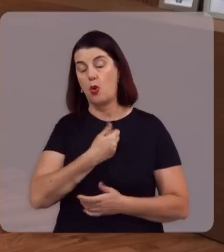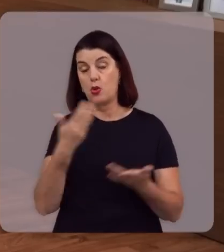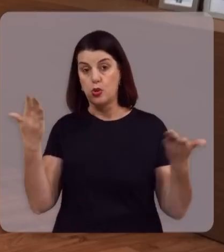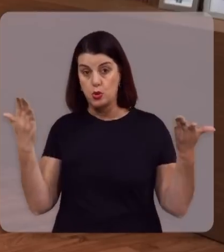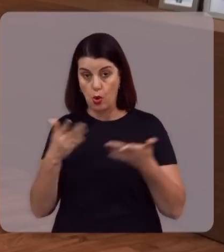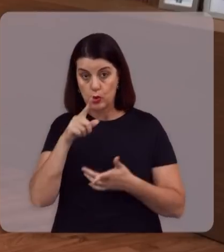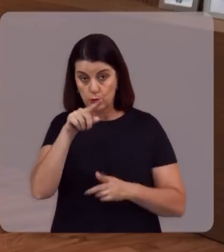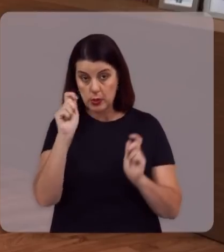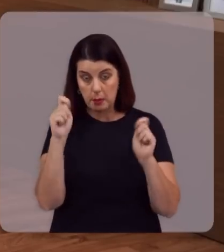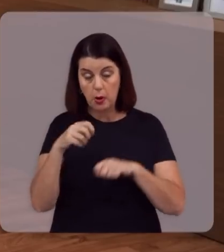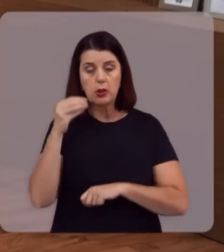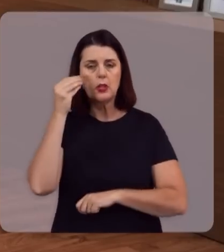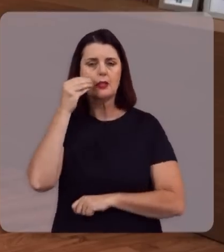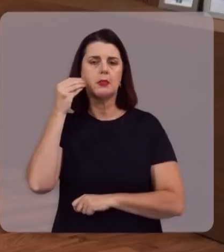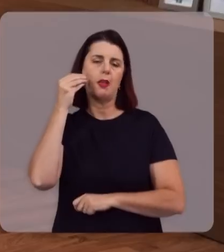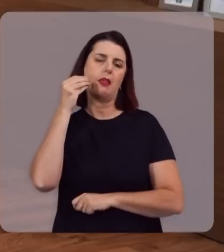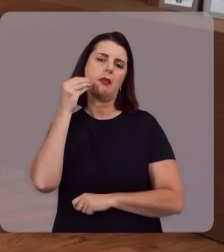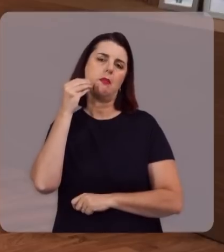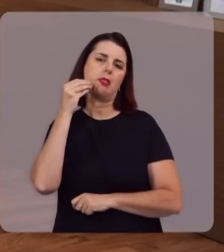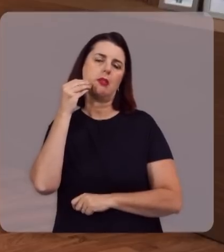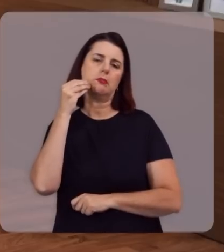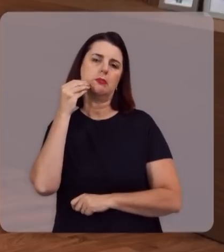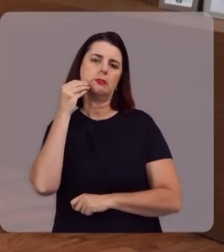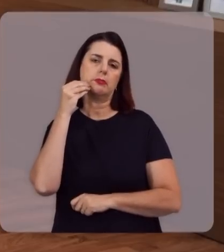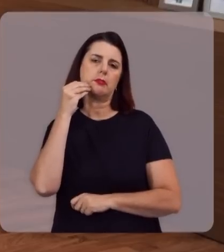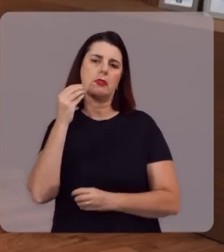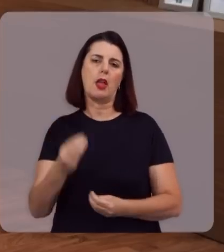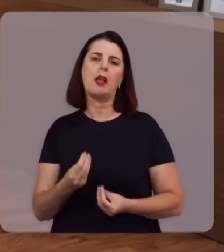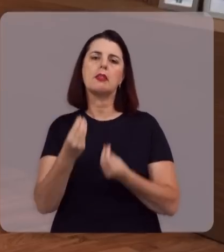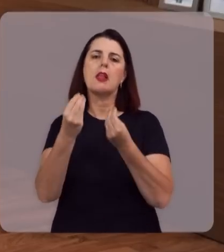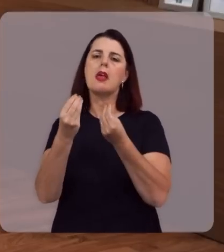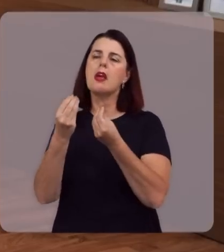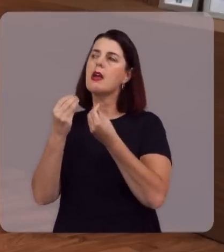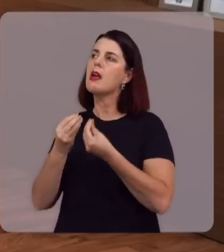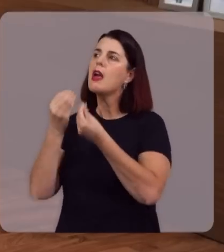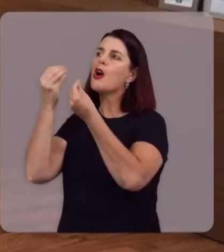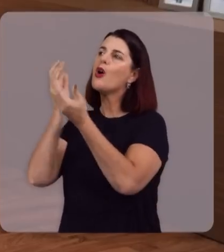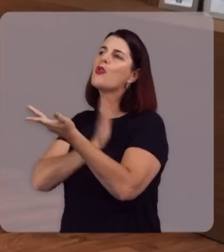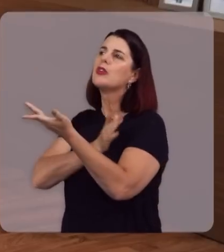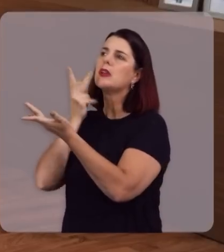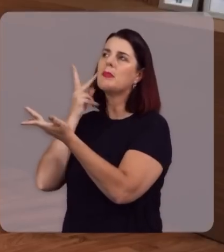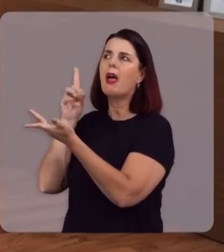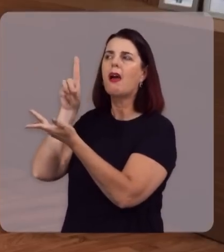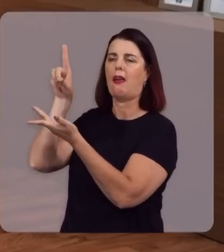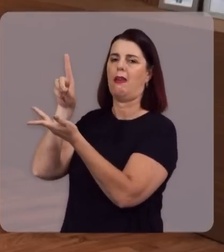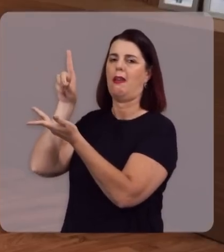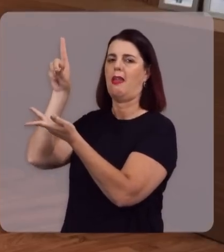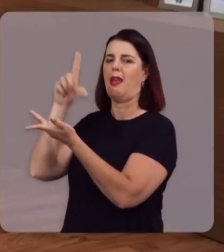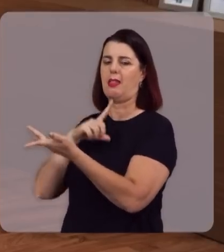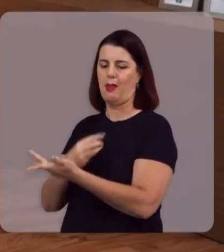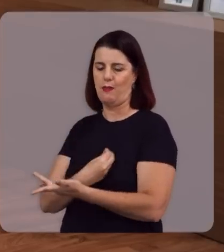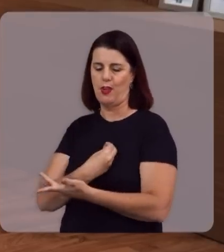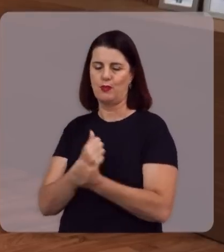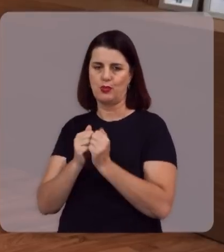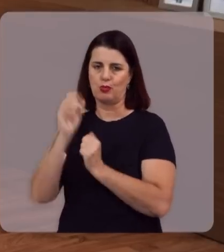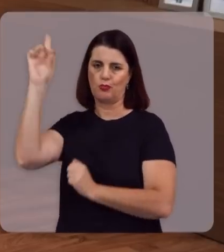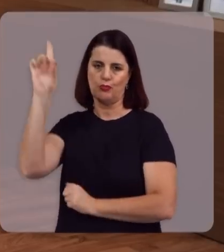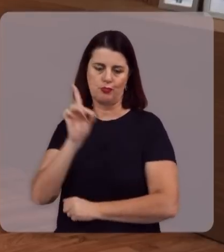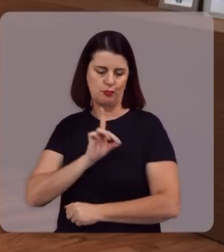você pode ter uma experiência com Ele, entregando o seu coração a Ele, para que Ele venha habitar em